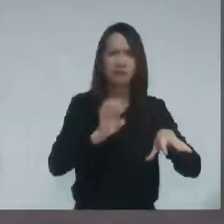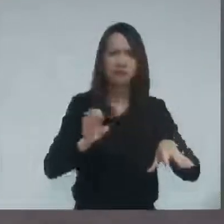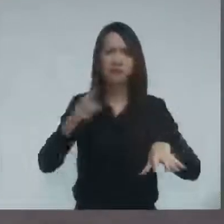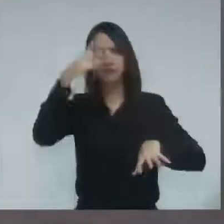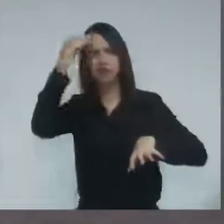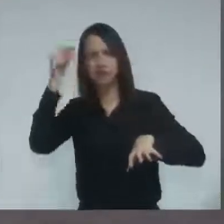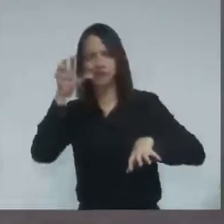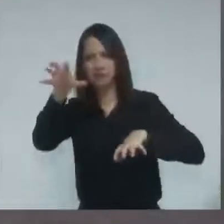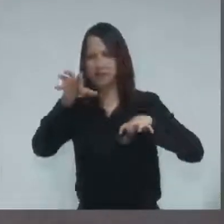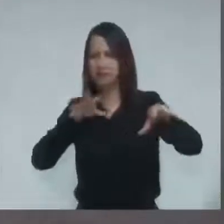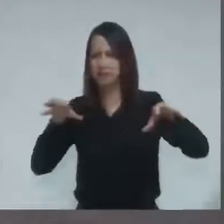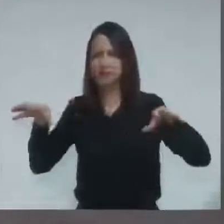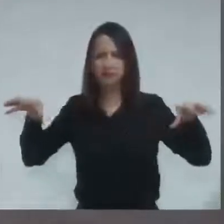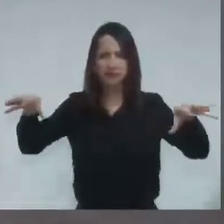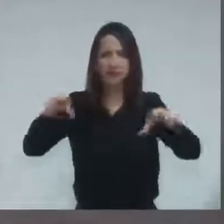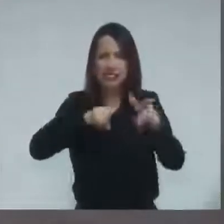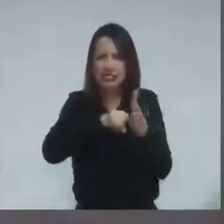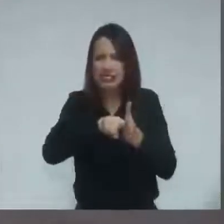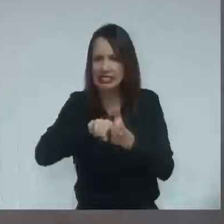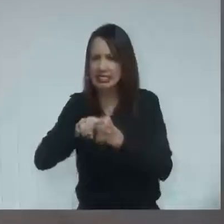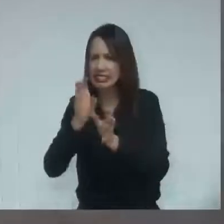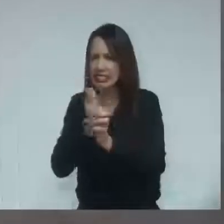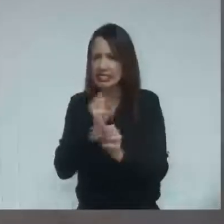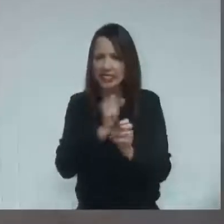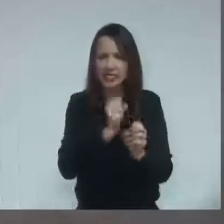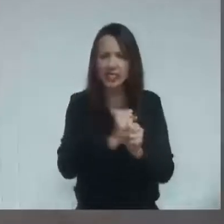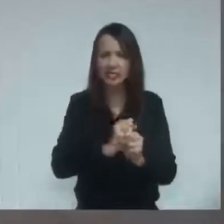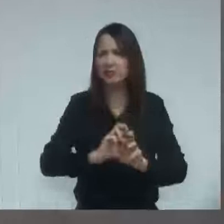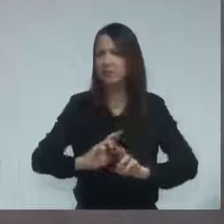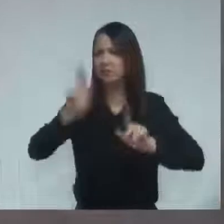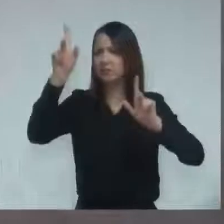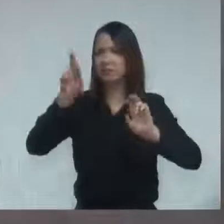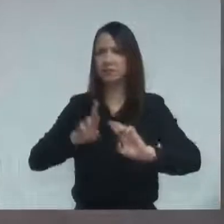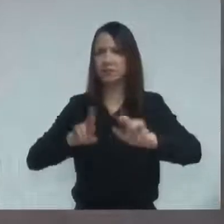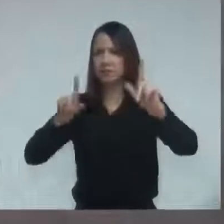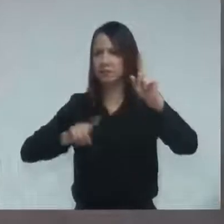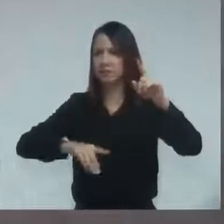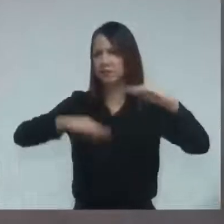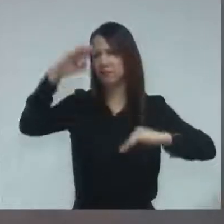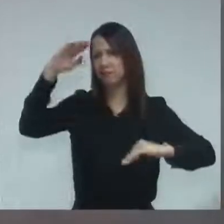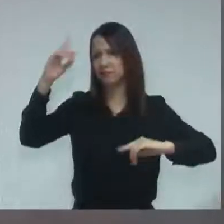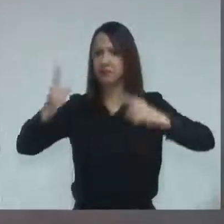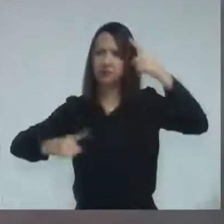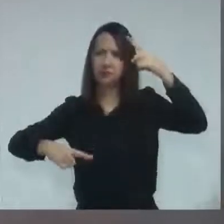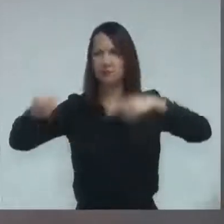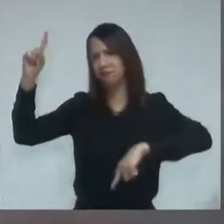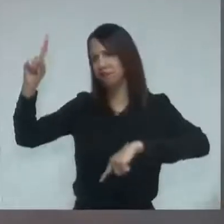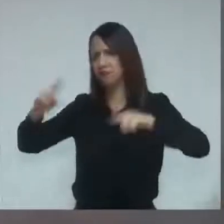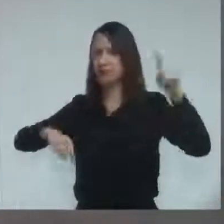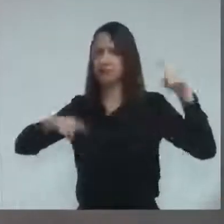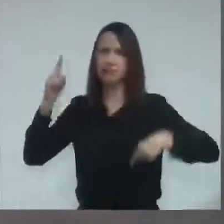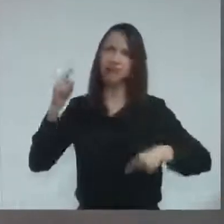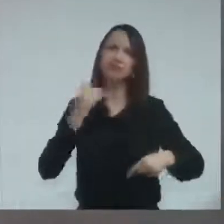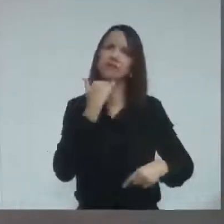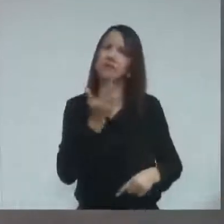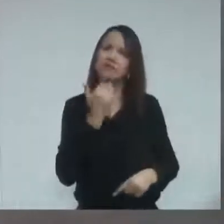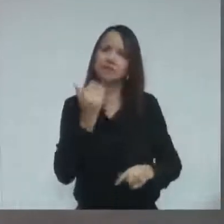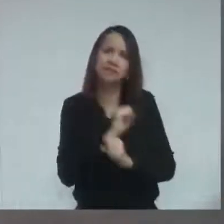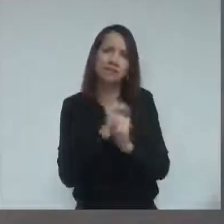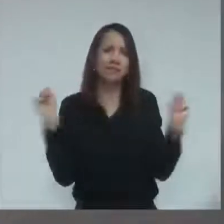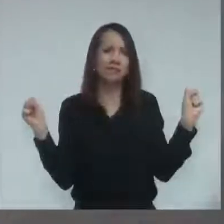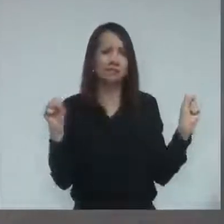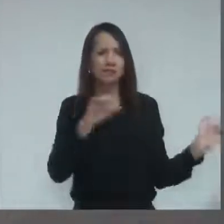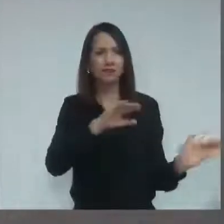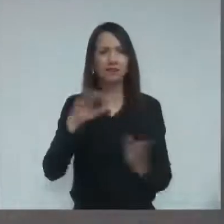números que são totalmente diferentes, né? Não é possível que fique dessa forma. Bom, eu me atenho aqui